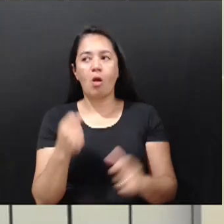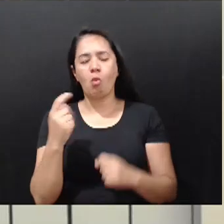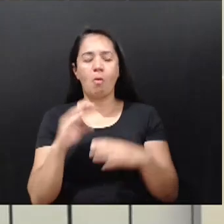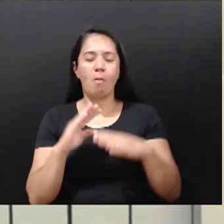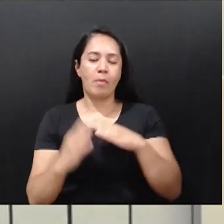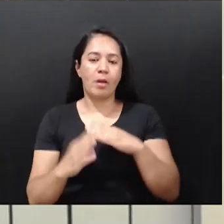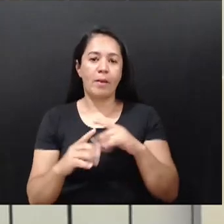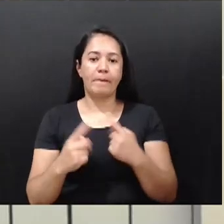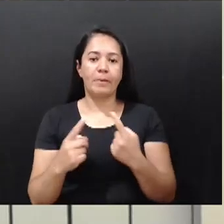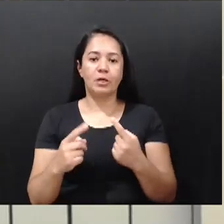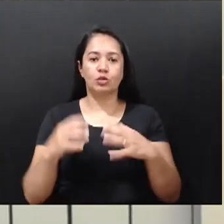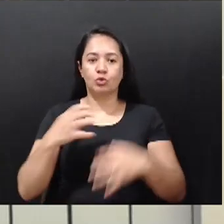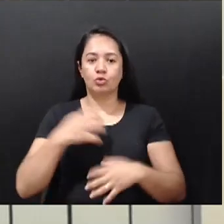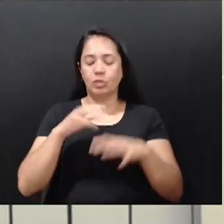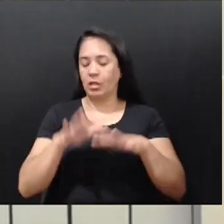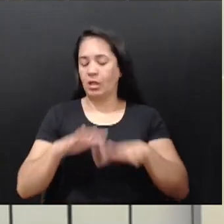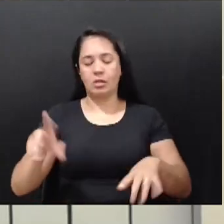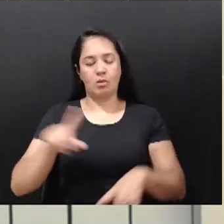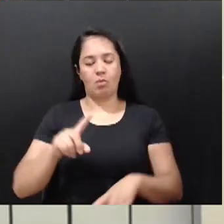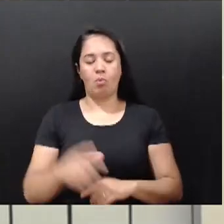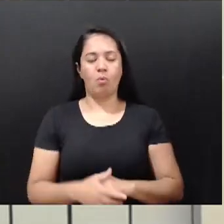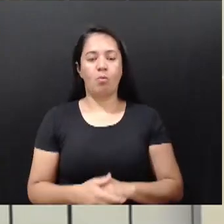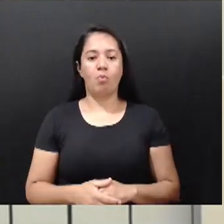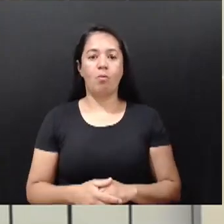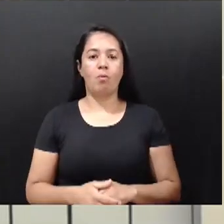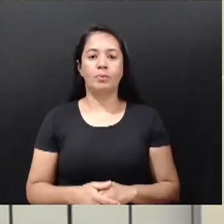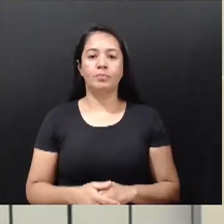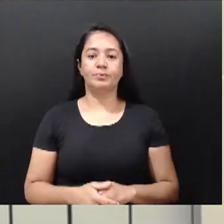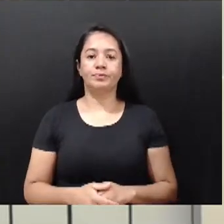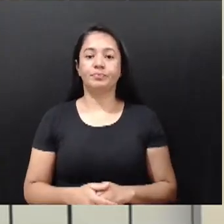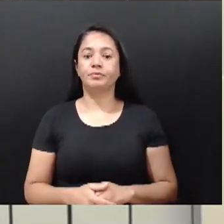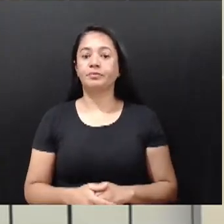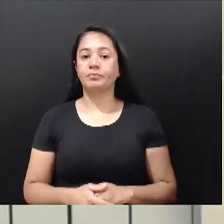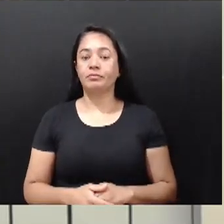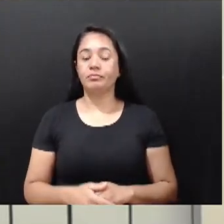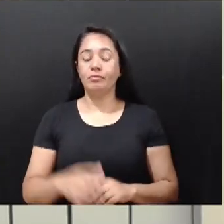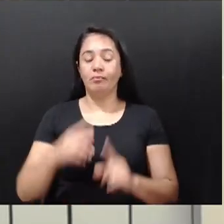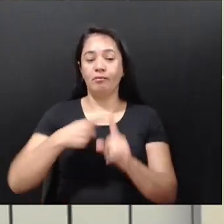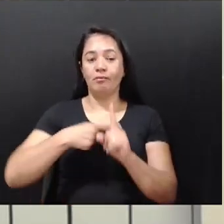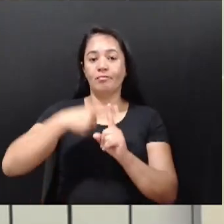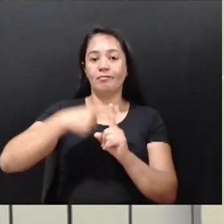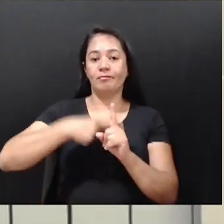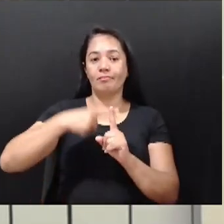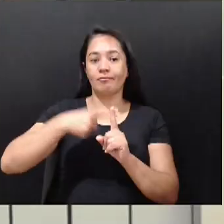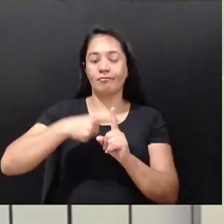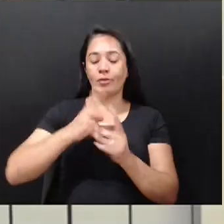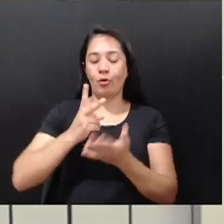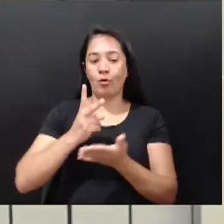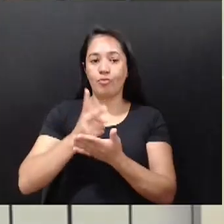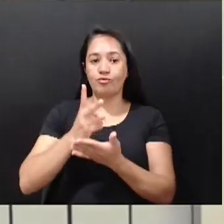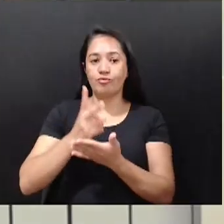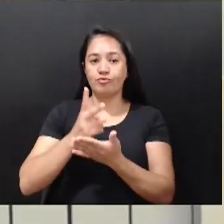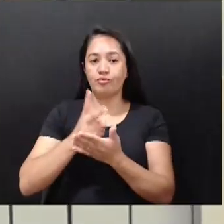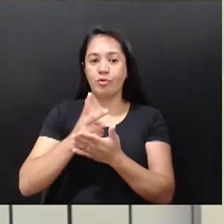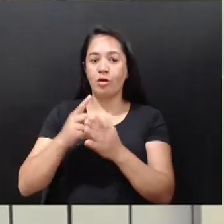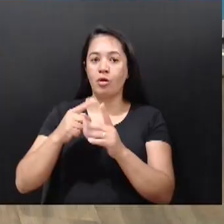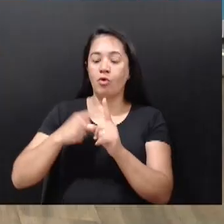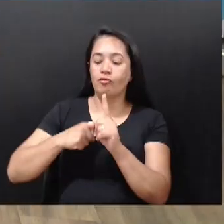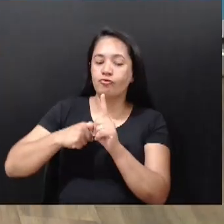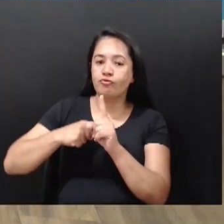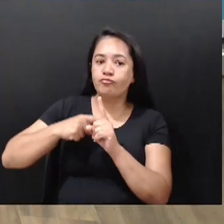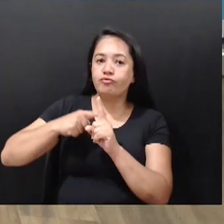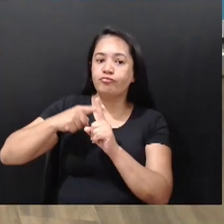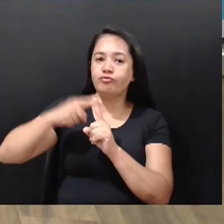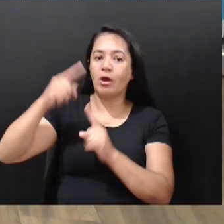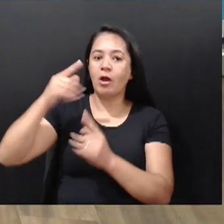forma generalizada por toda a cidade. A temperatura continua subindo, o calor aparece e olha só, elas